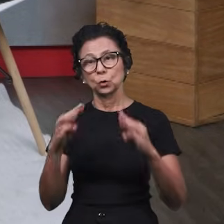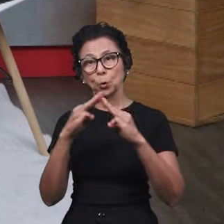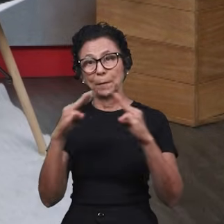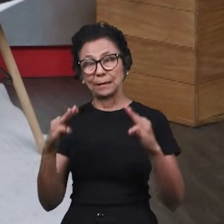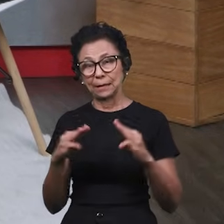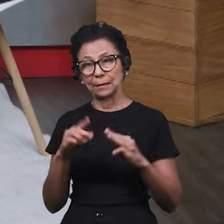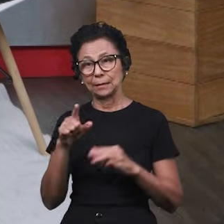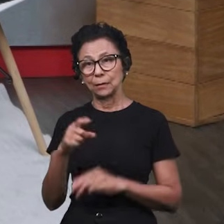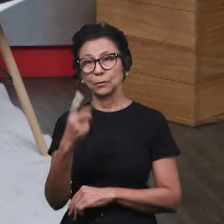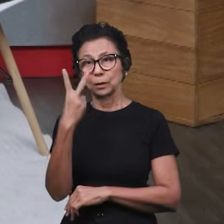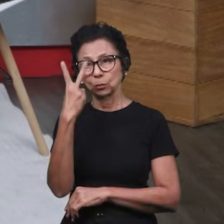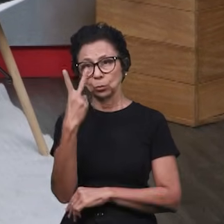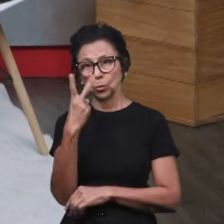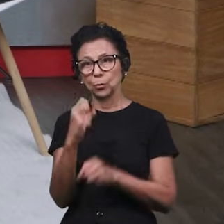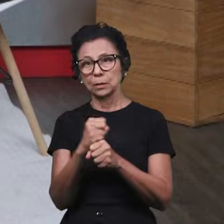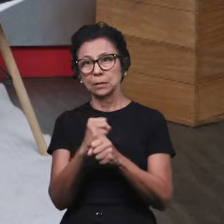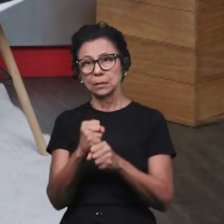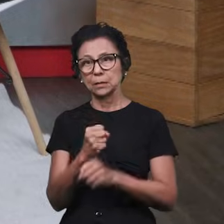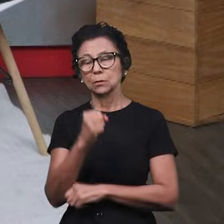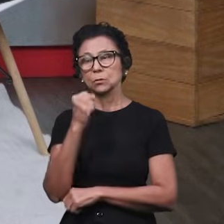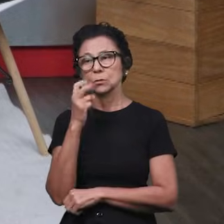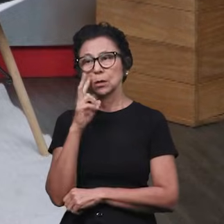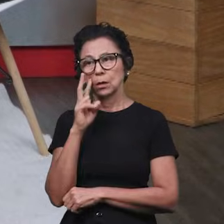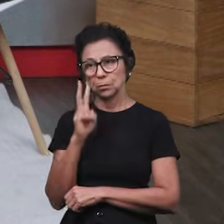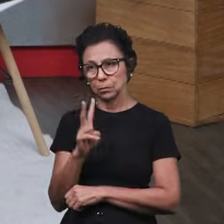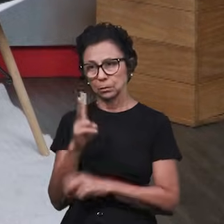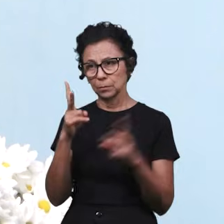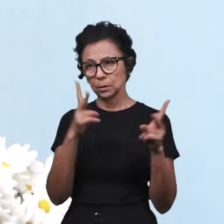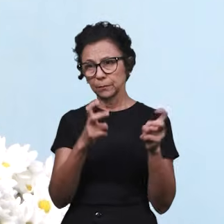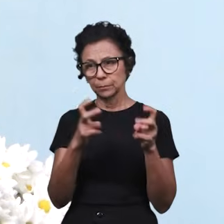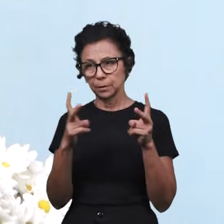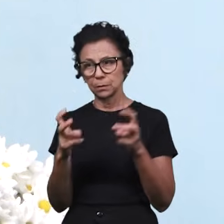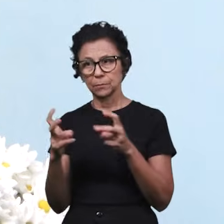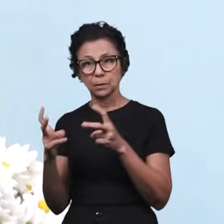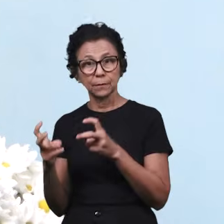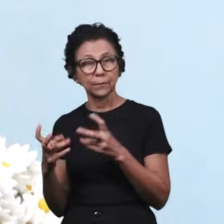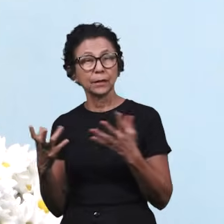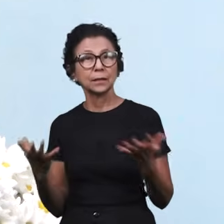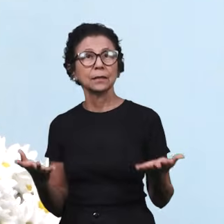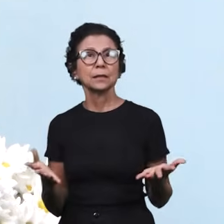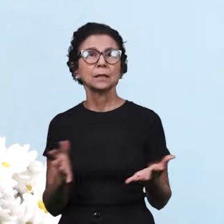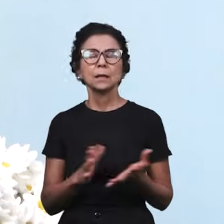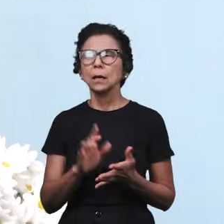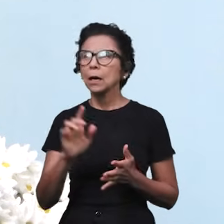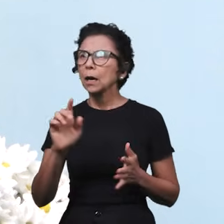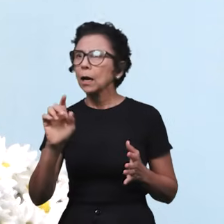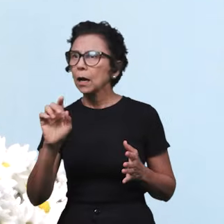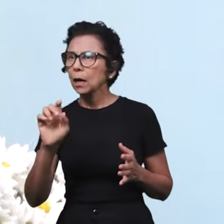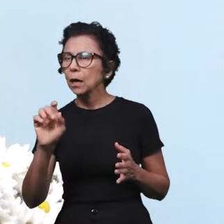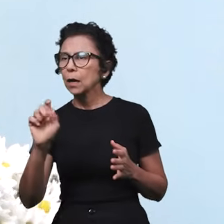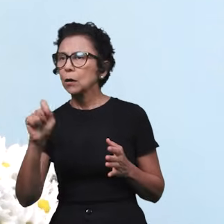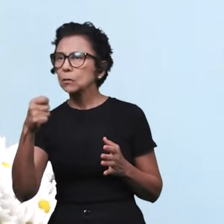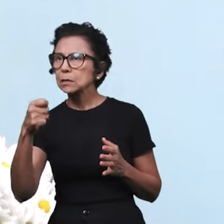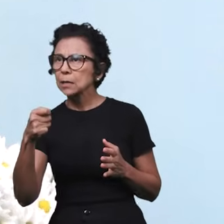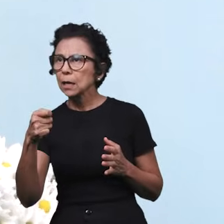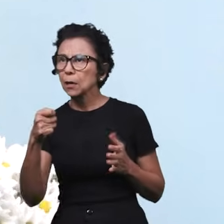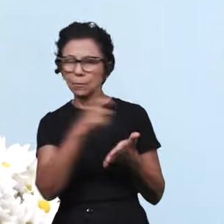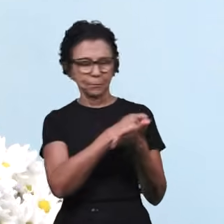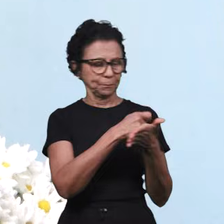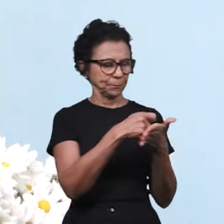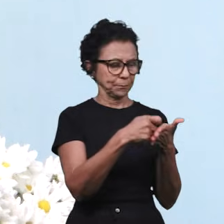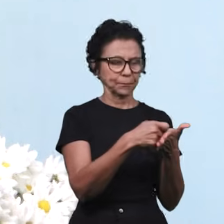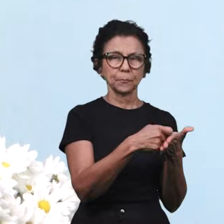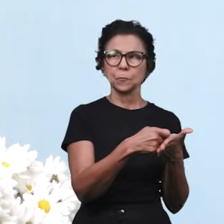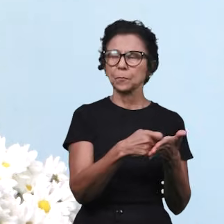Aí o pastor fala, você vai olhar, porque é olhando que você aprende. É isso, ó. Ah, fez esse sinal? Vou anotar. Irmã, que